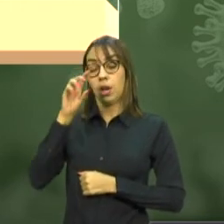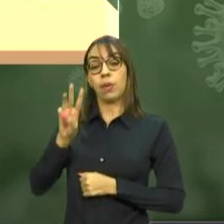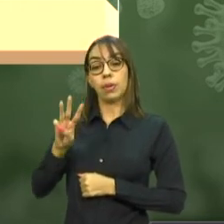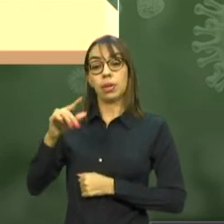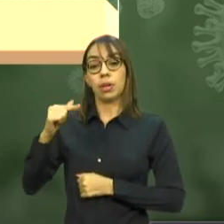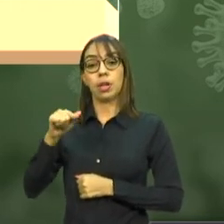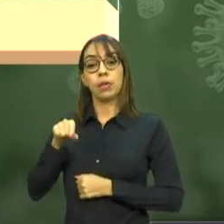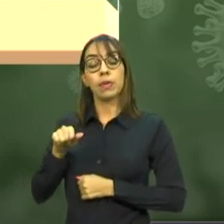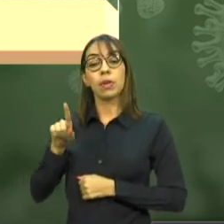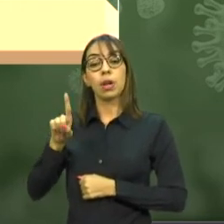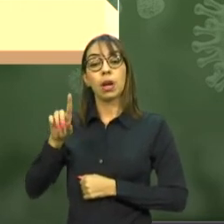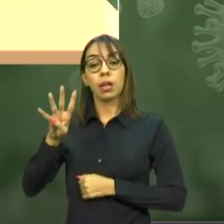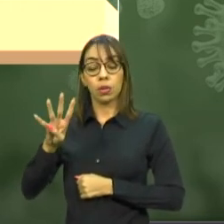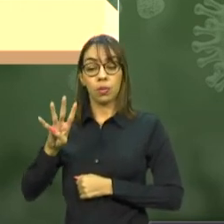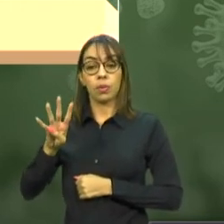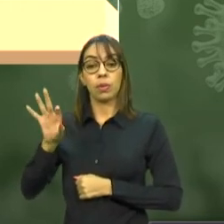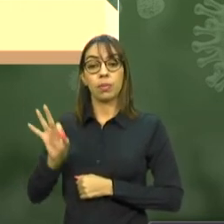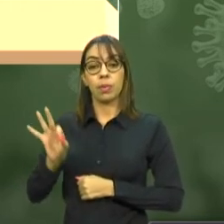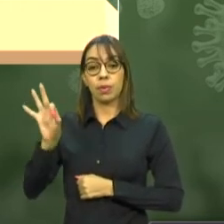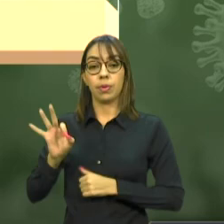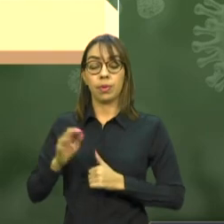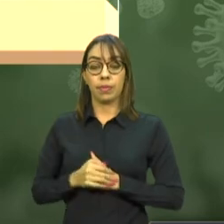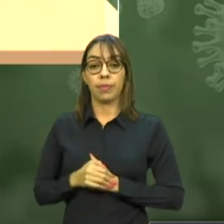37,14% e nas enfermarias,